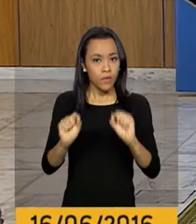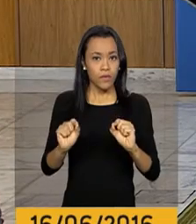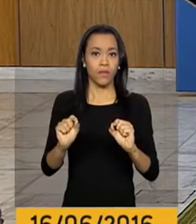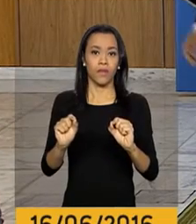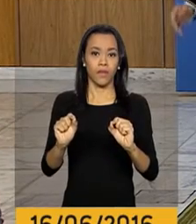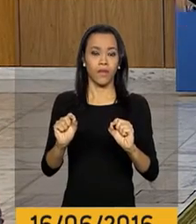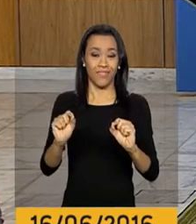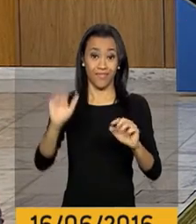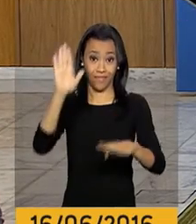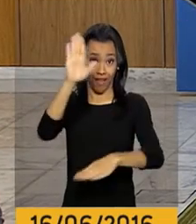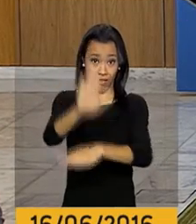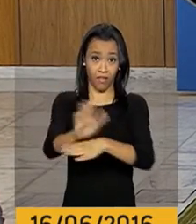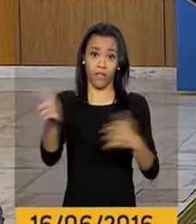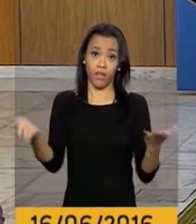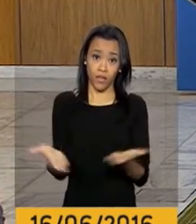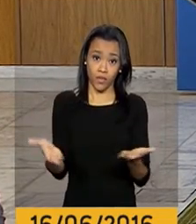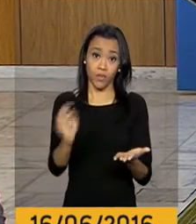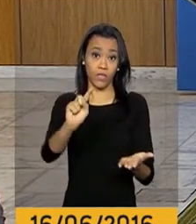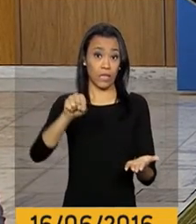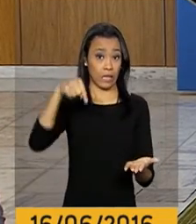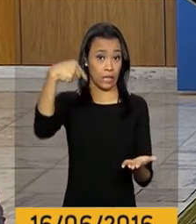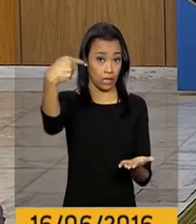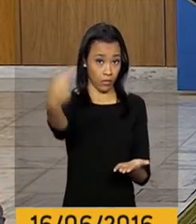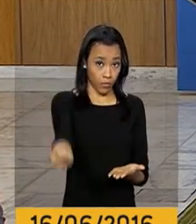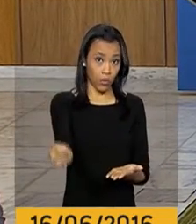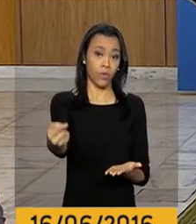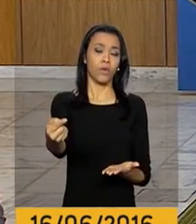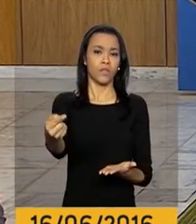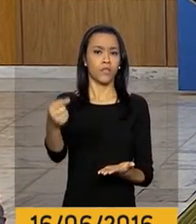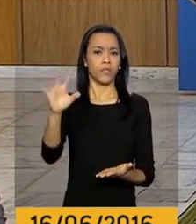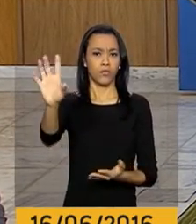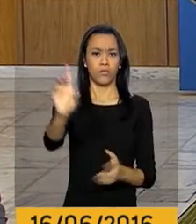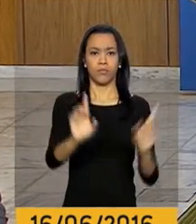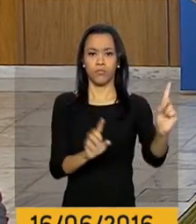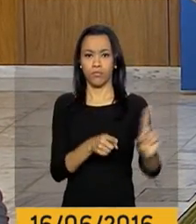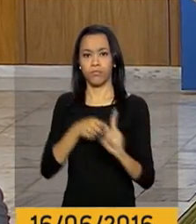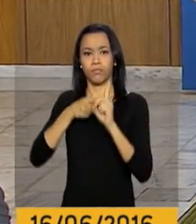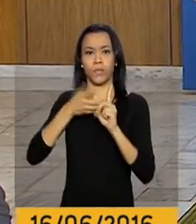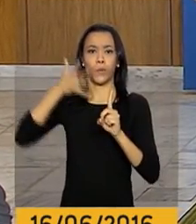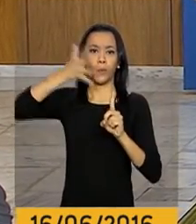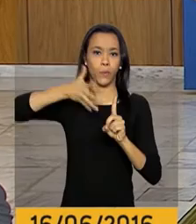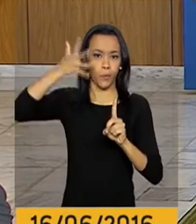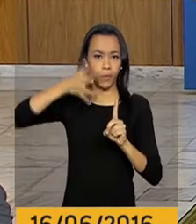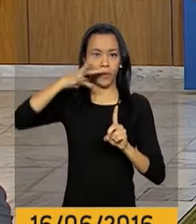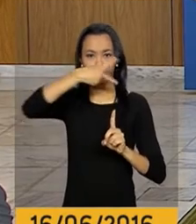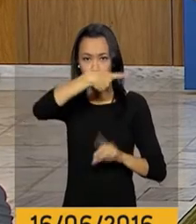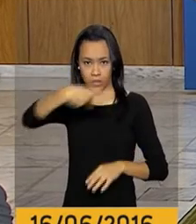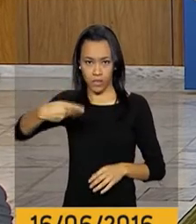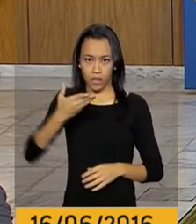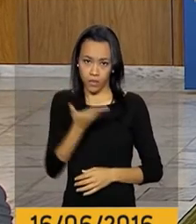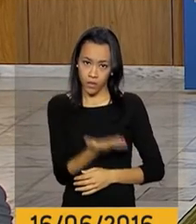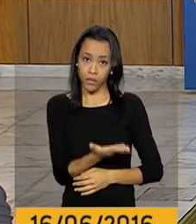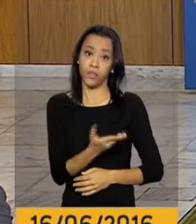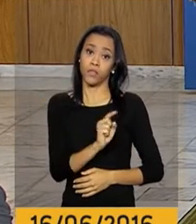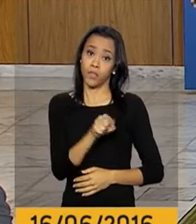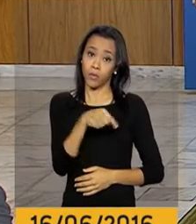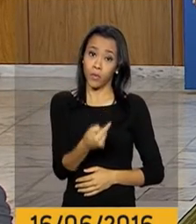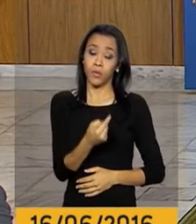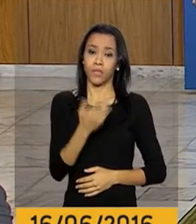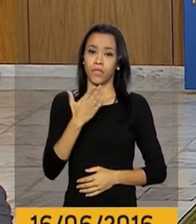fazendo na tarde de hoje. Em seguida, teremos uma fala do presidente. E, na sequência, o presidente